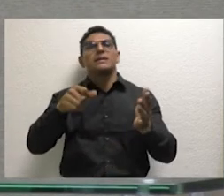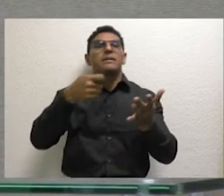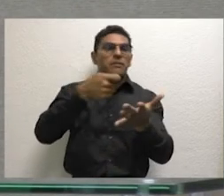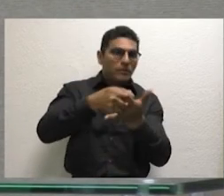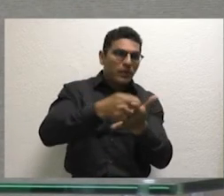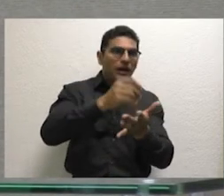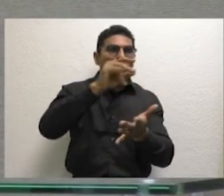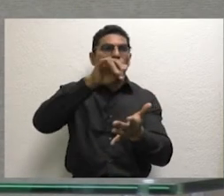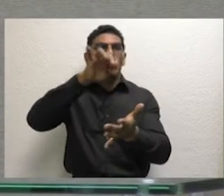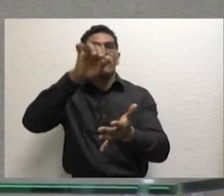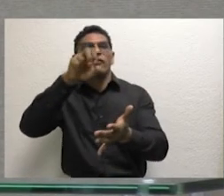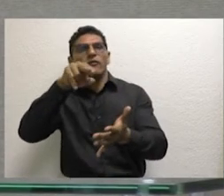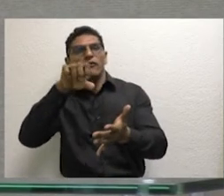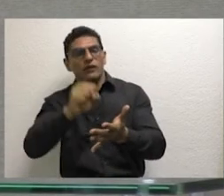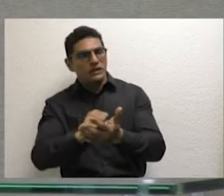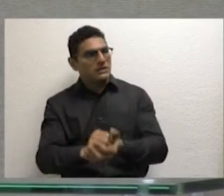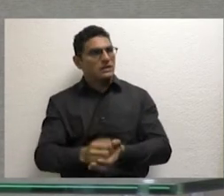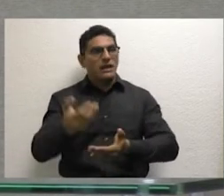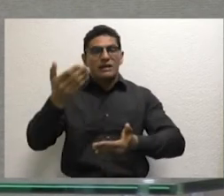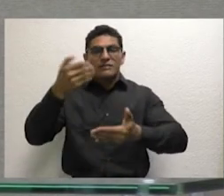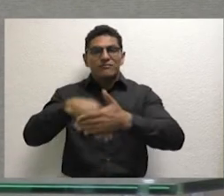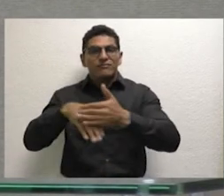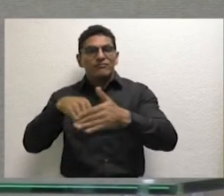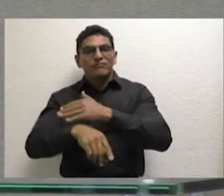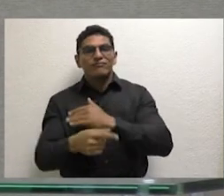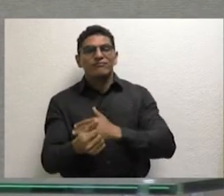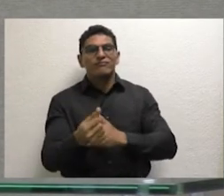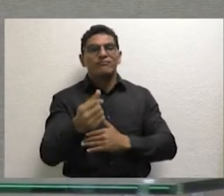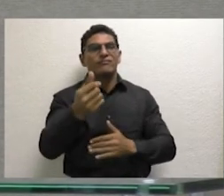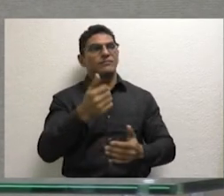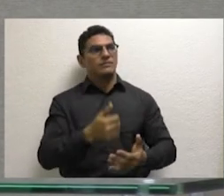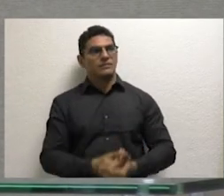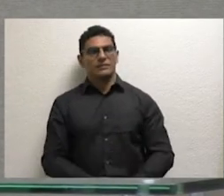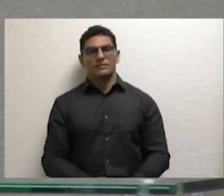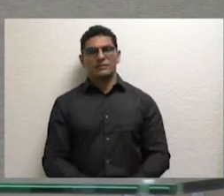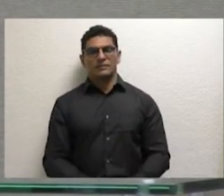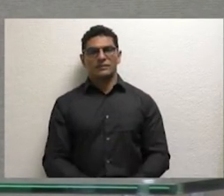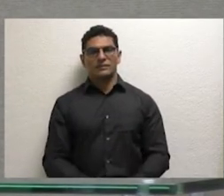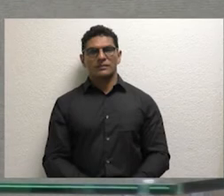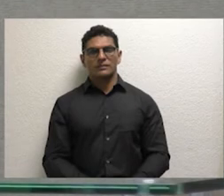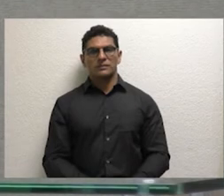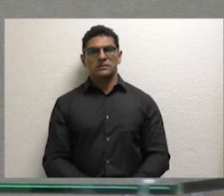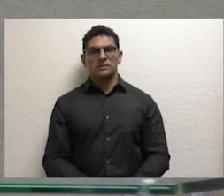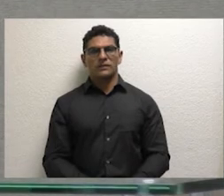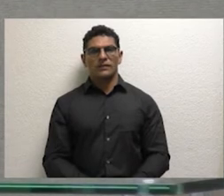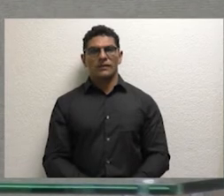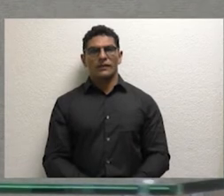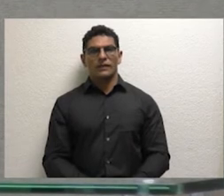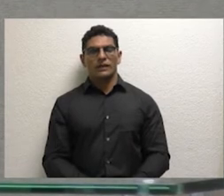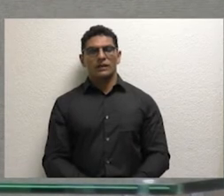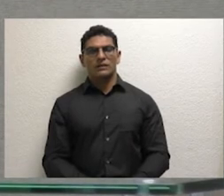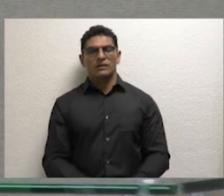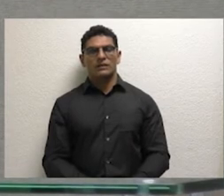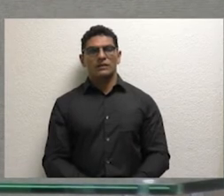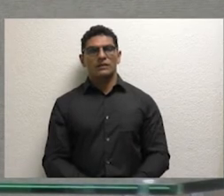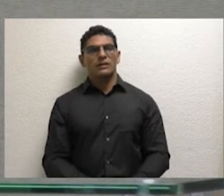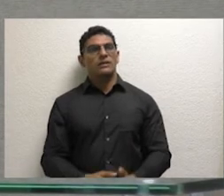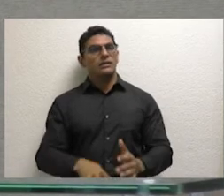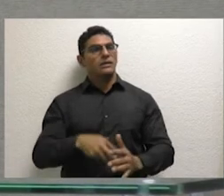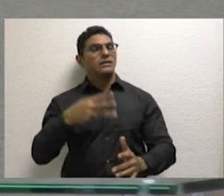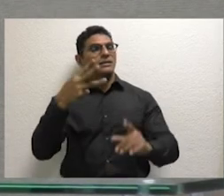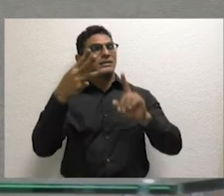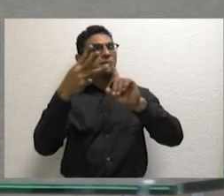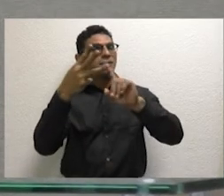termina arrecadando muito mais do que você deixaria de pagar e a terceira